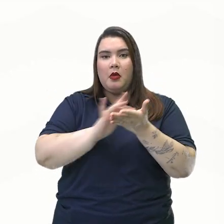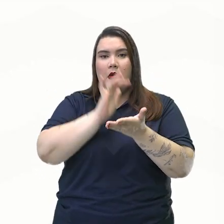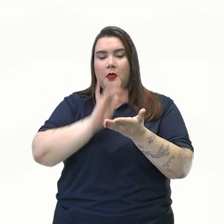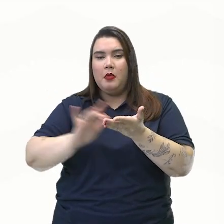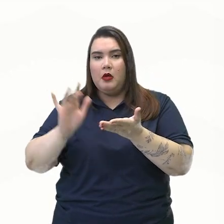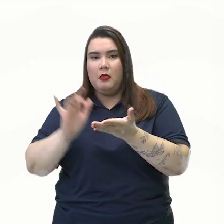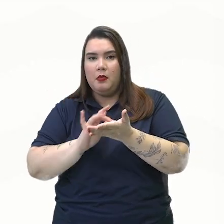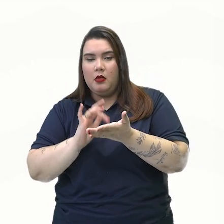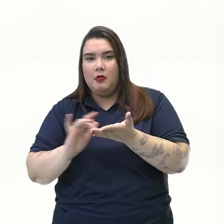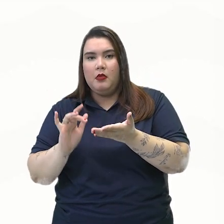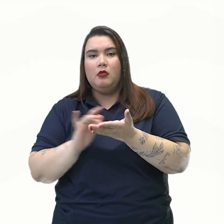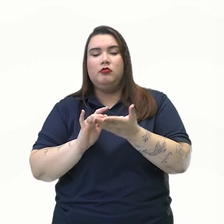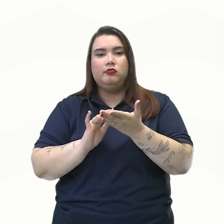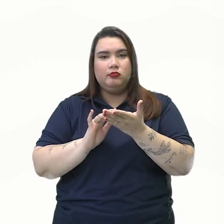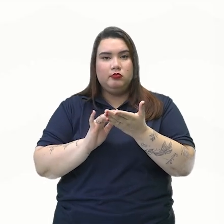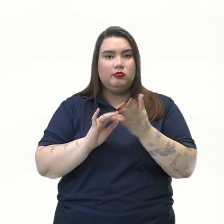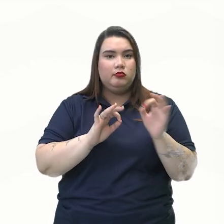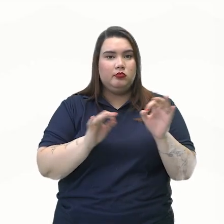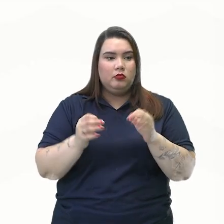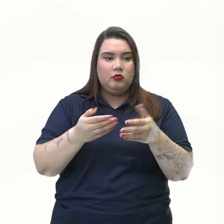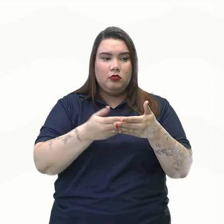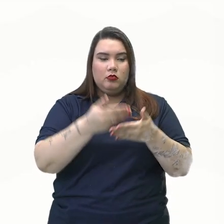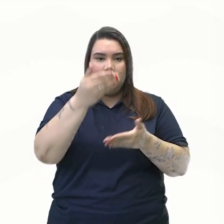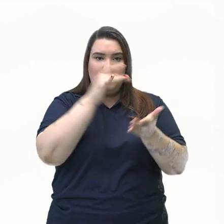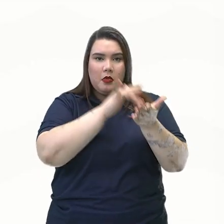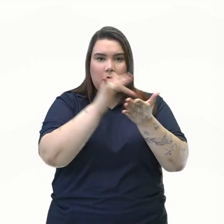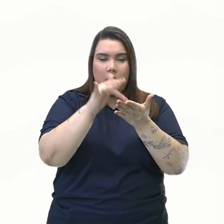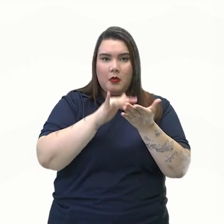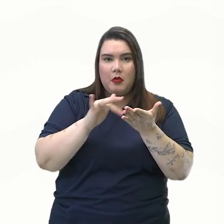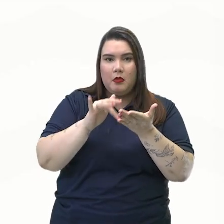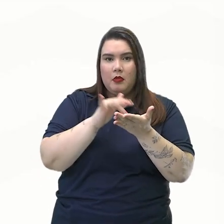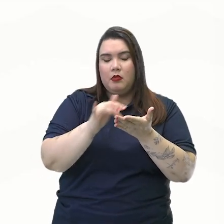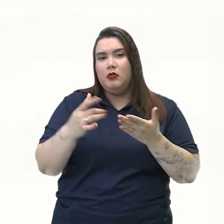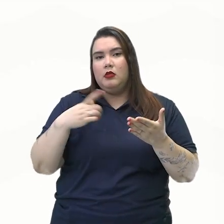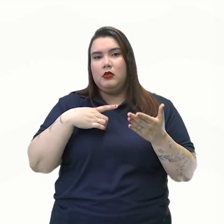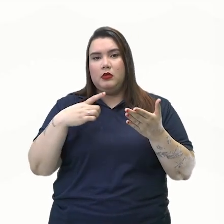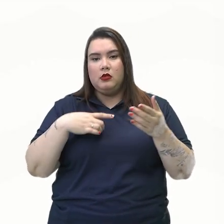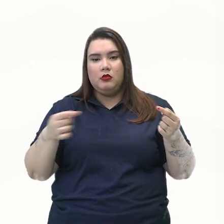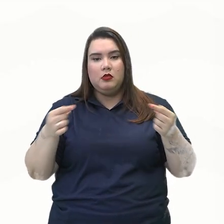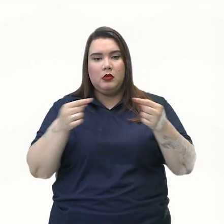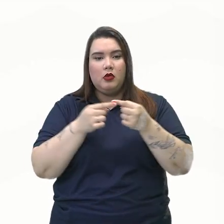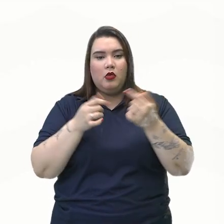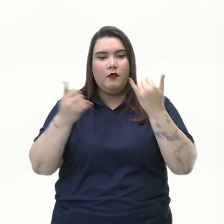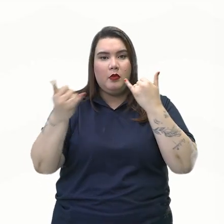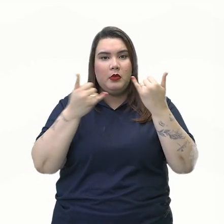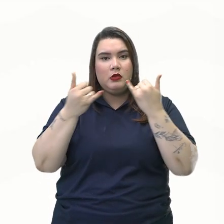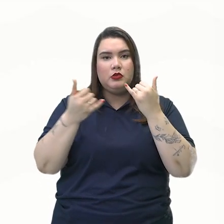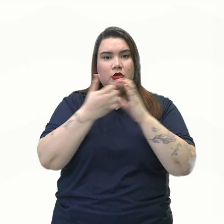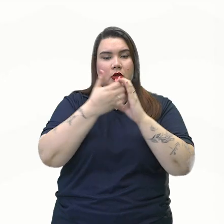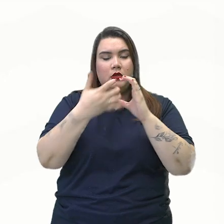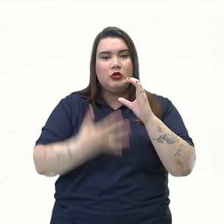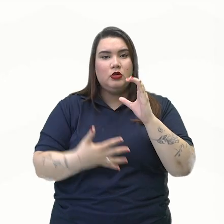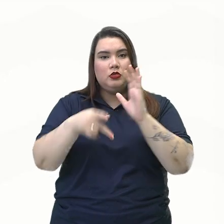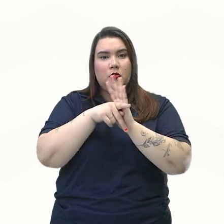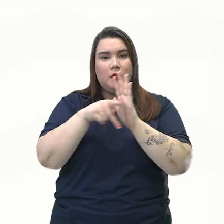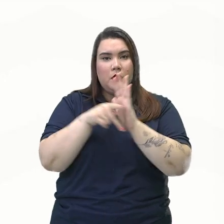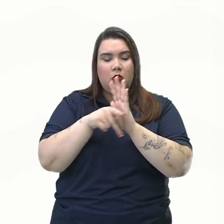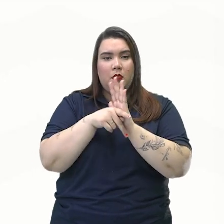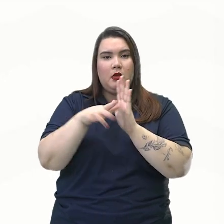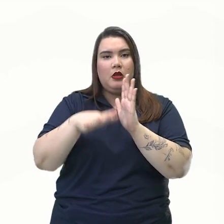né? Quando a gente toca na tela, fecham-se circuitos elétricos com resistência